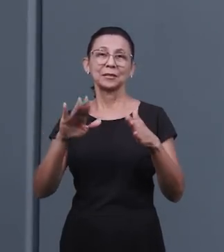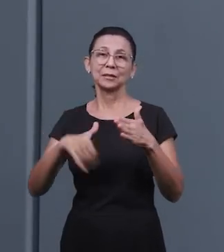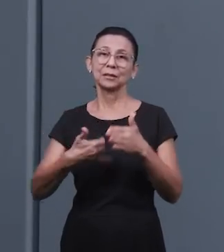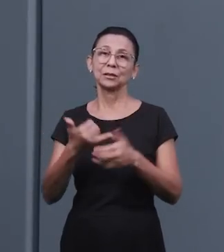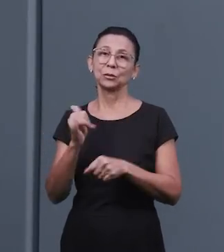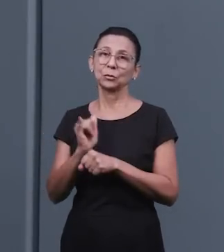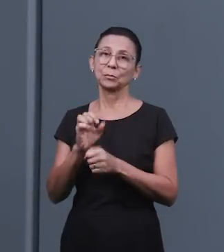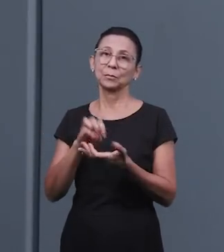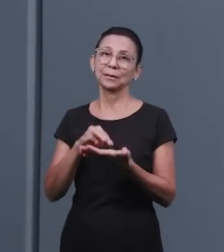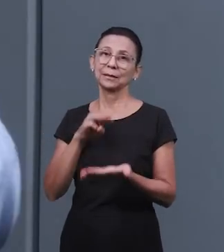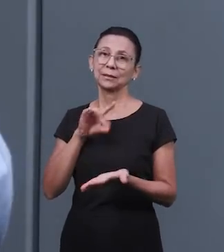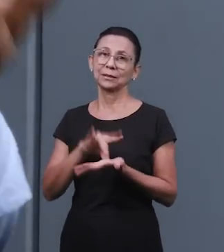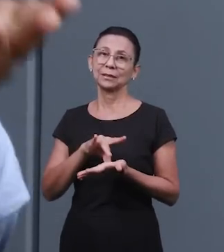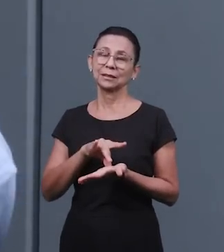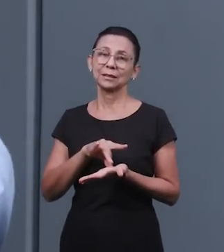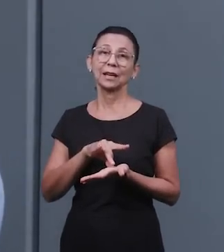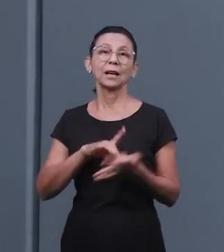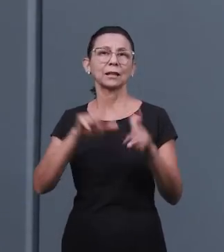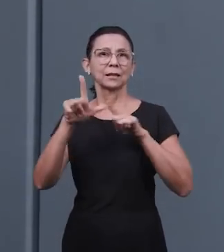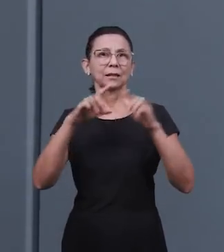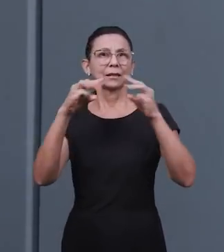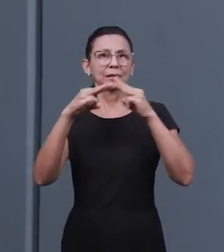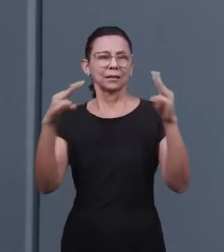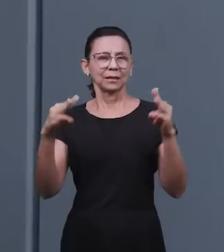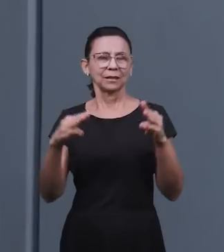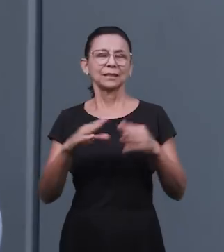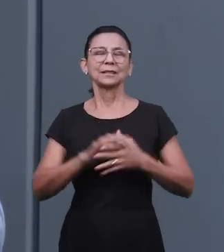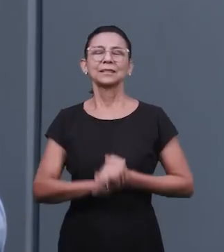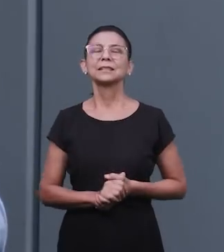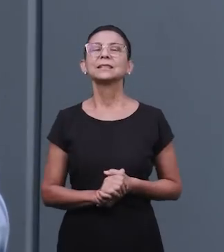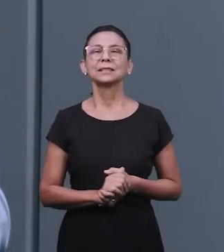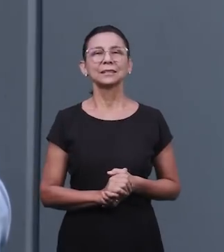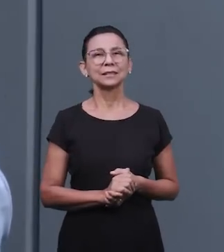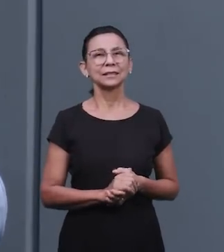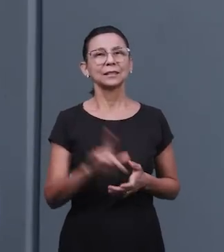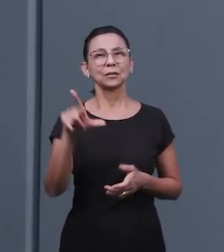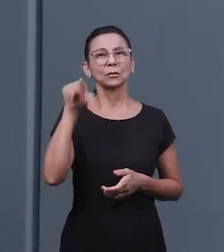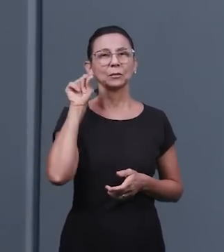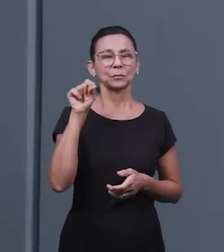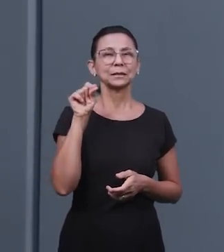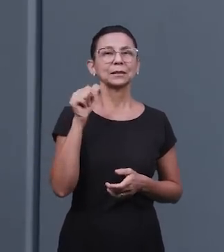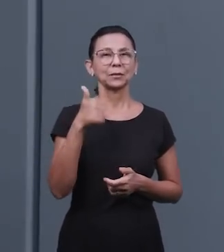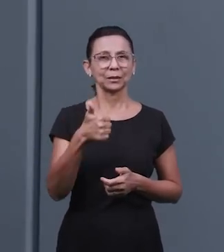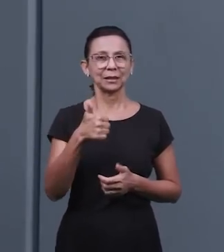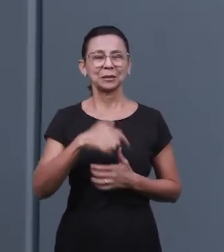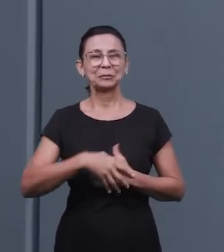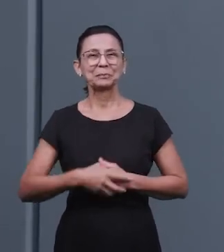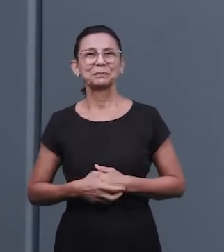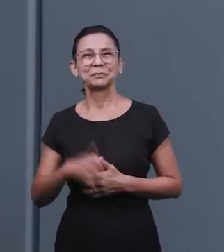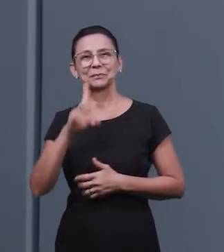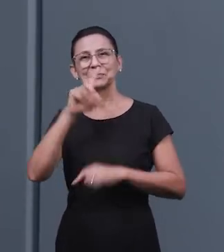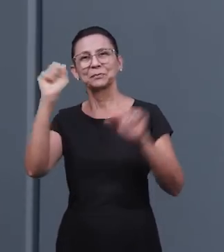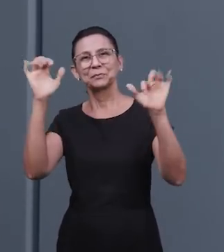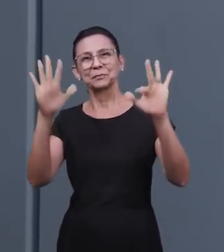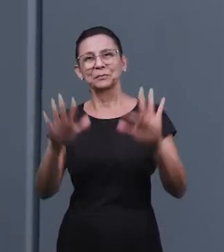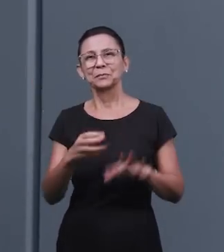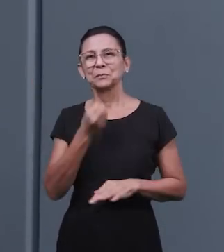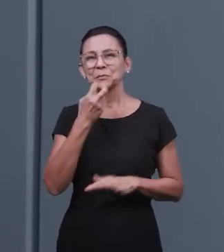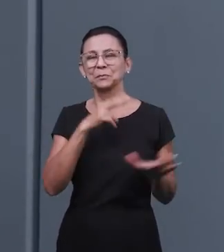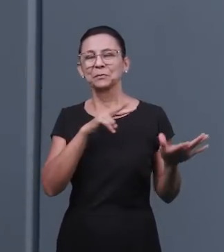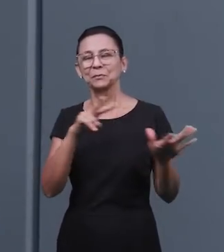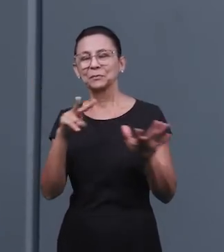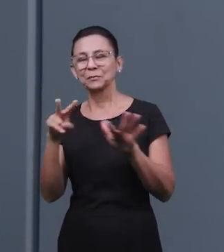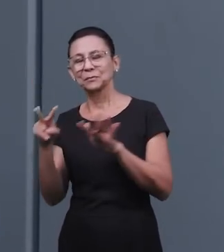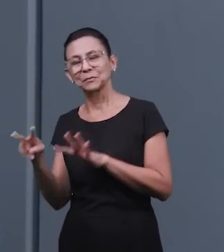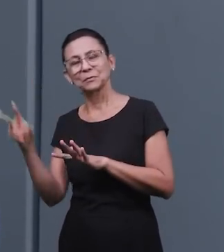Cristã Maranata no YouTube e também lá na TV Manaim você tem essa alternativa dentro da nossa programação, tá bom? Deus